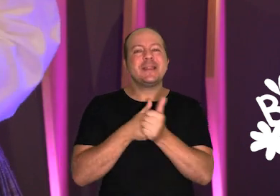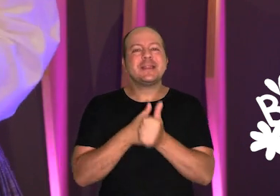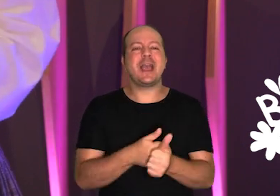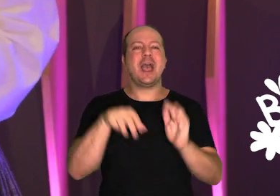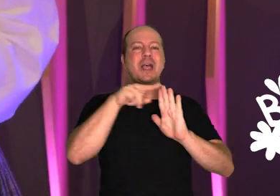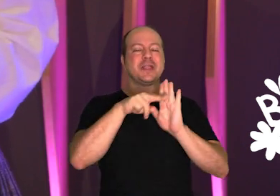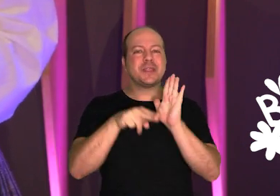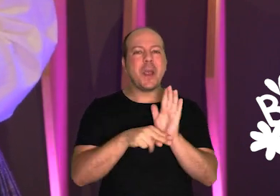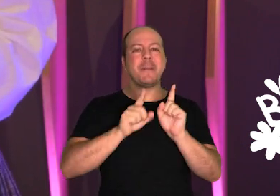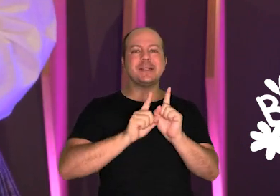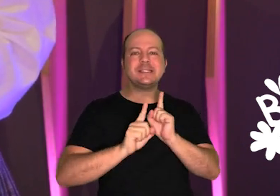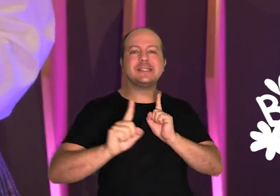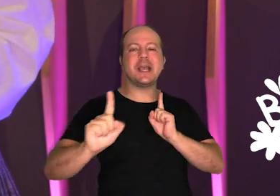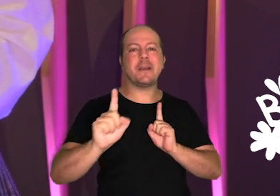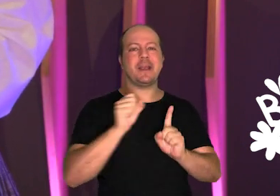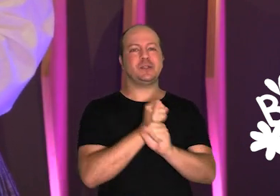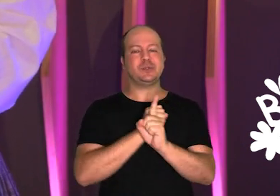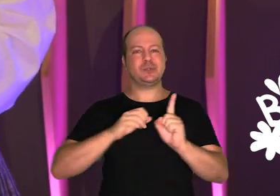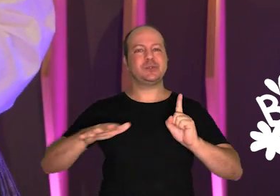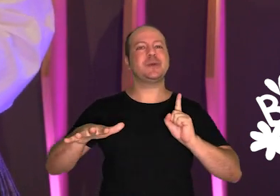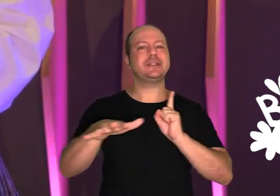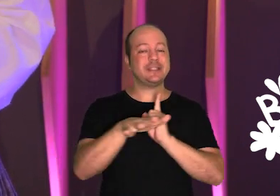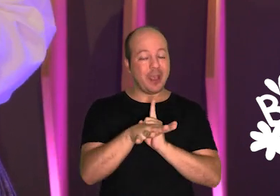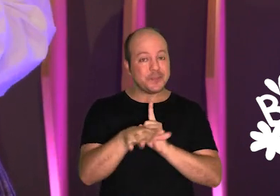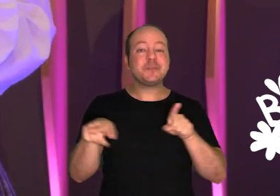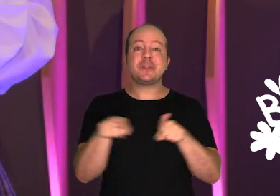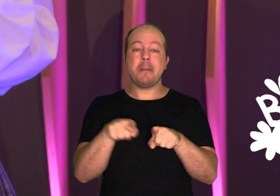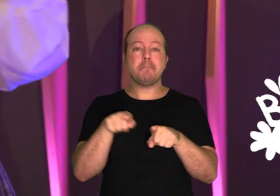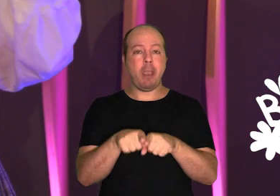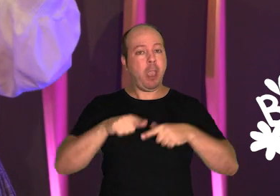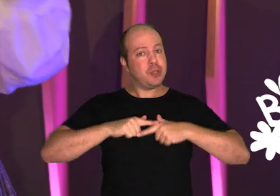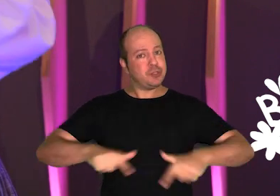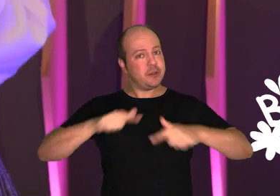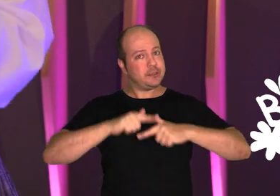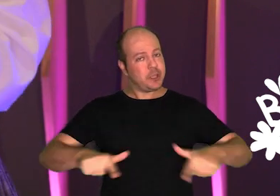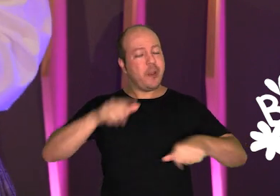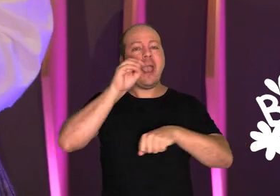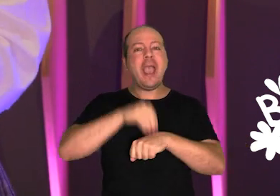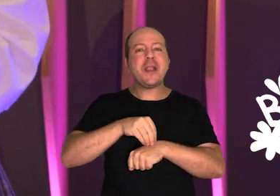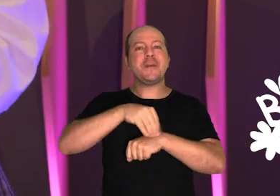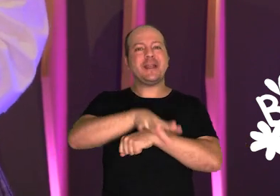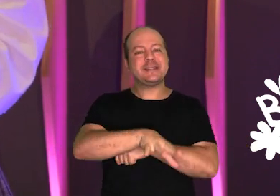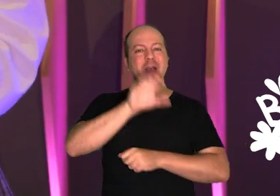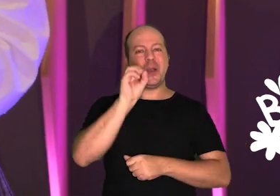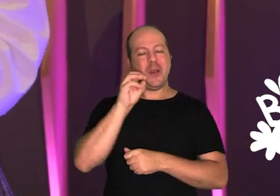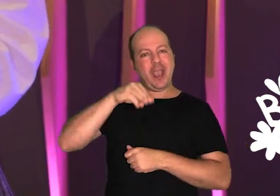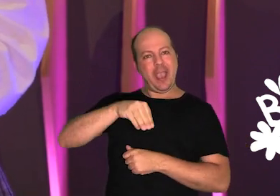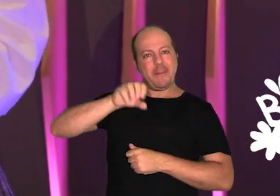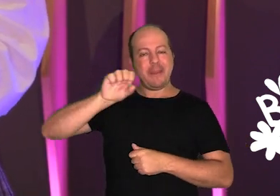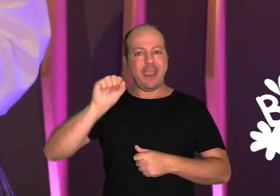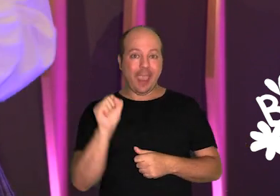as normas de distanciamento social e medidas de higienização recomendadas pela